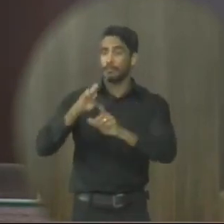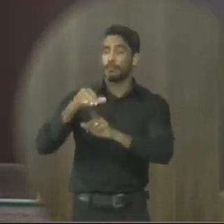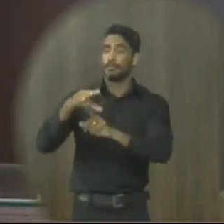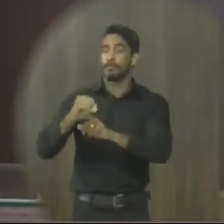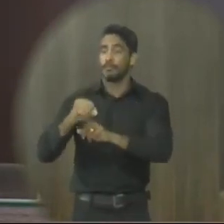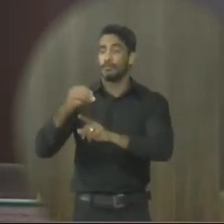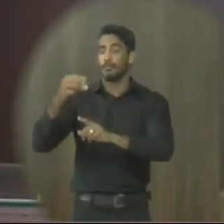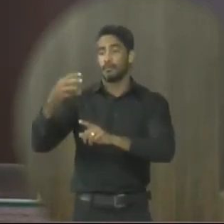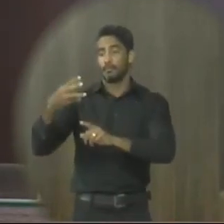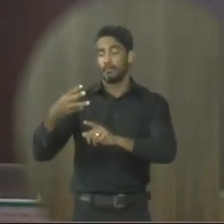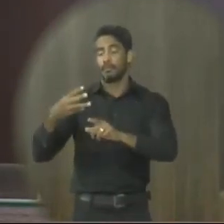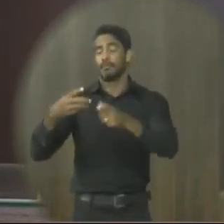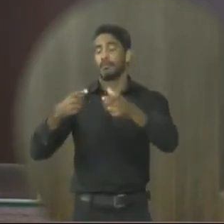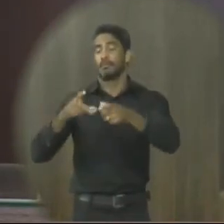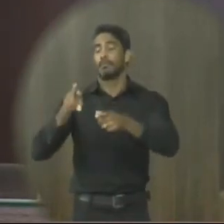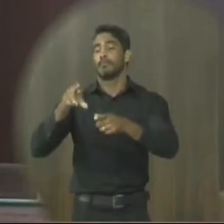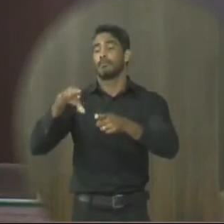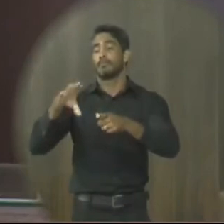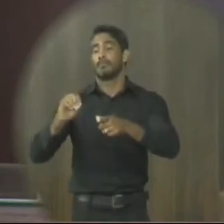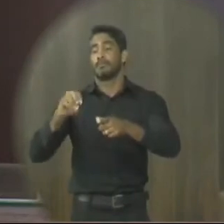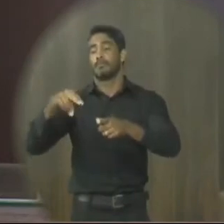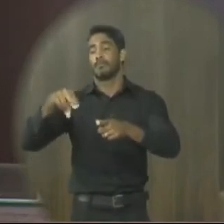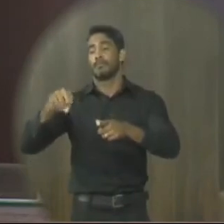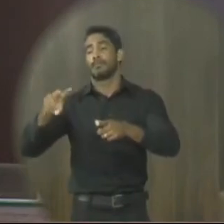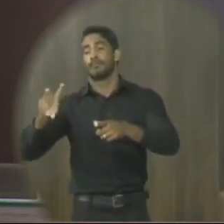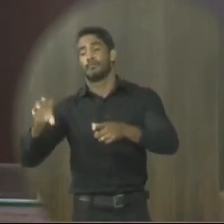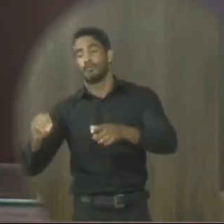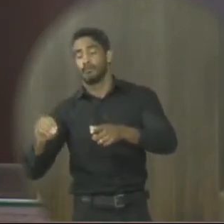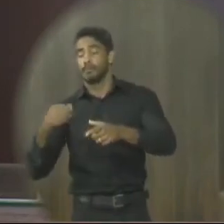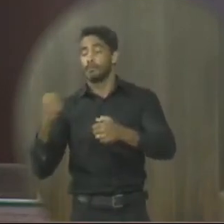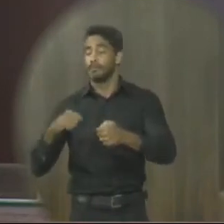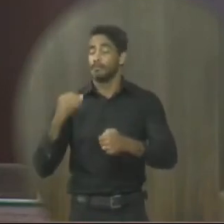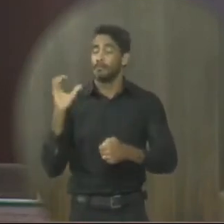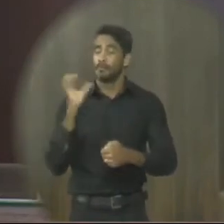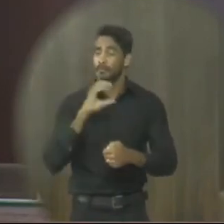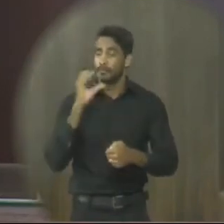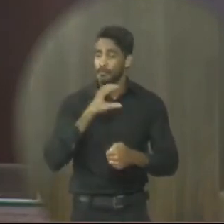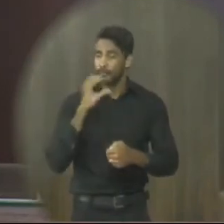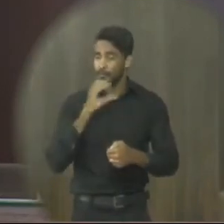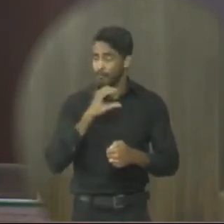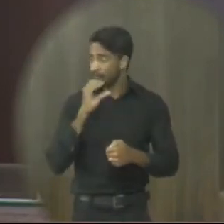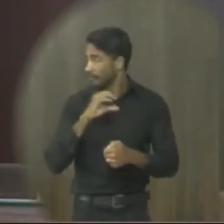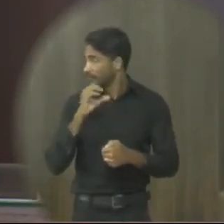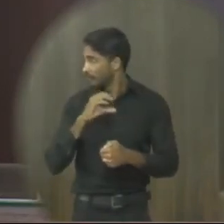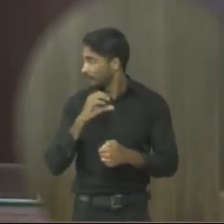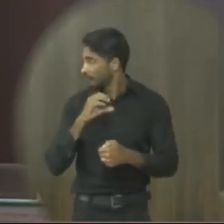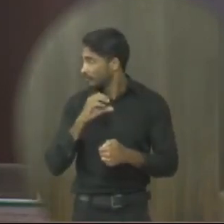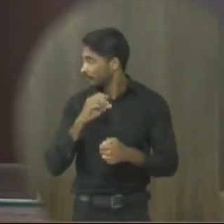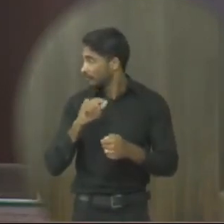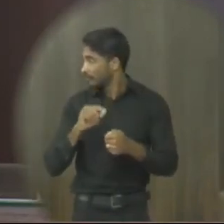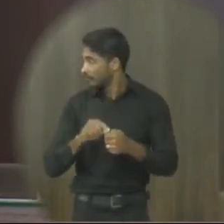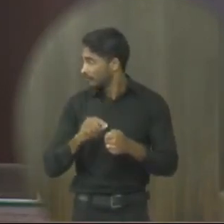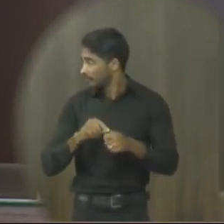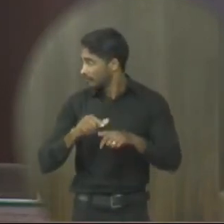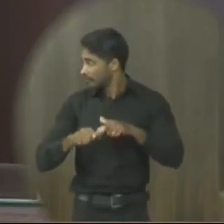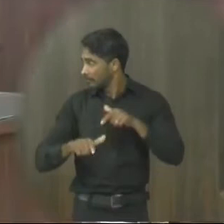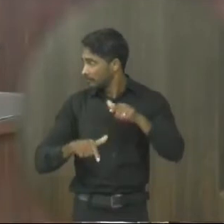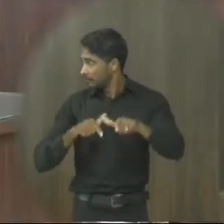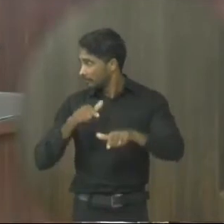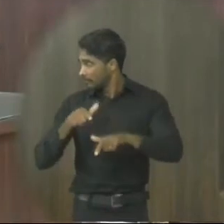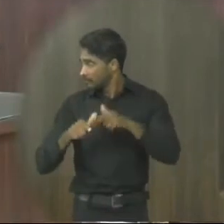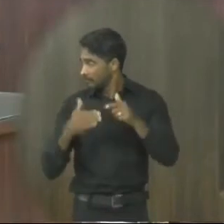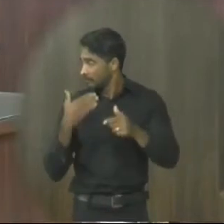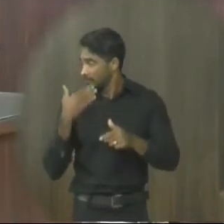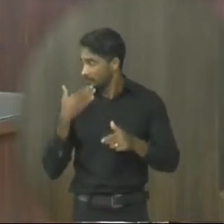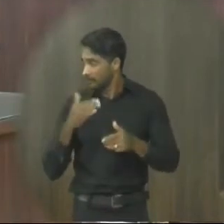Rio Novo. Diante do exposto, solicito-se com urgência a realização do serviço